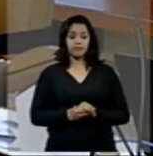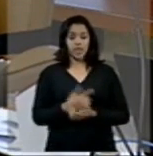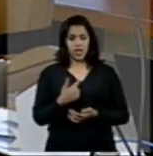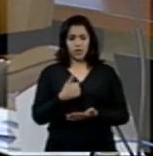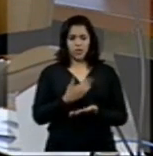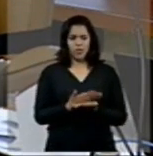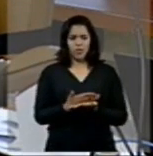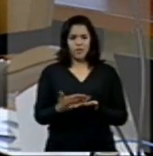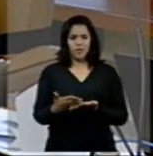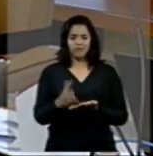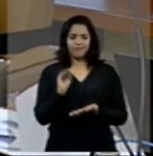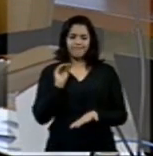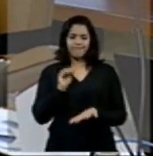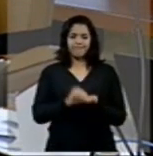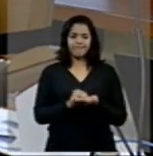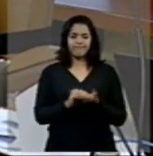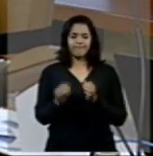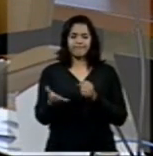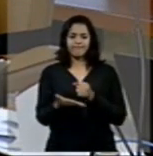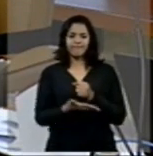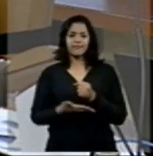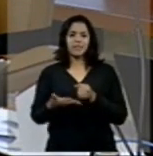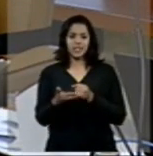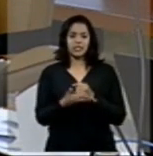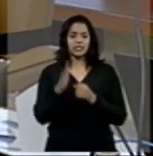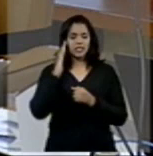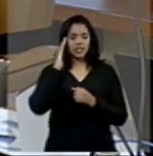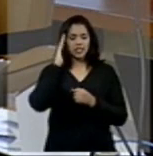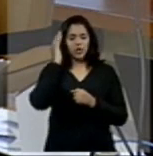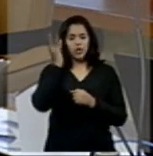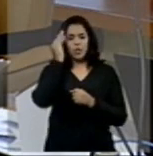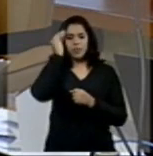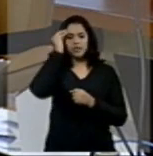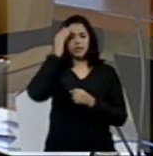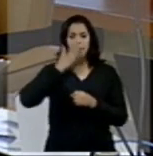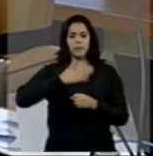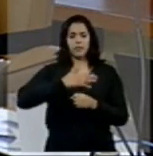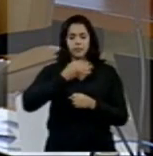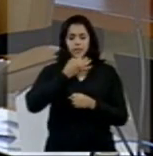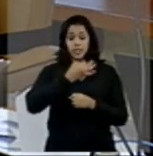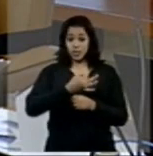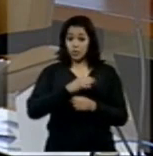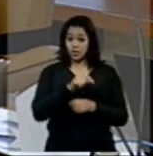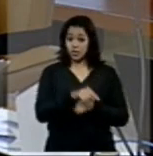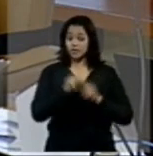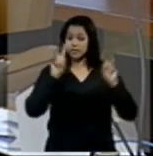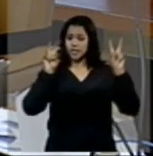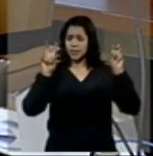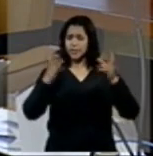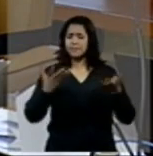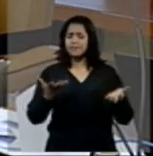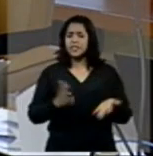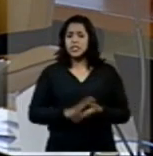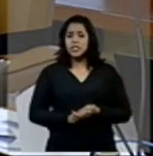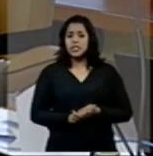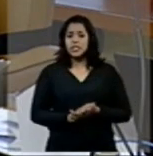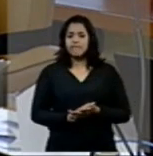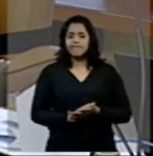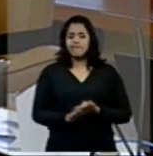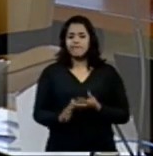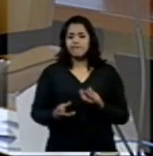principio colocando as balizas da compreensão que tenho para a apreciação dessa matéria, eis que estamos diante de